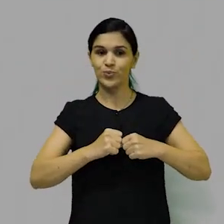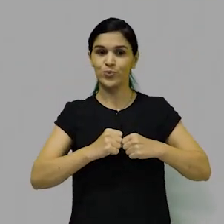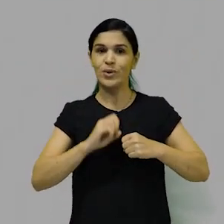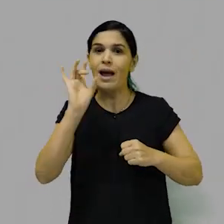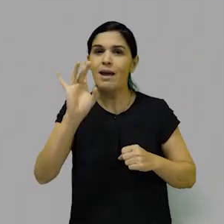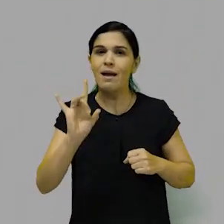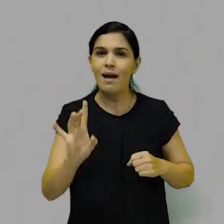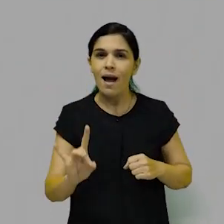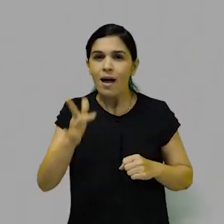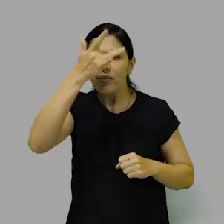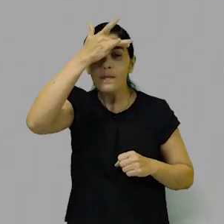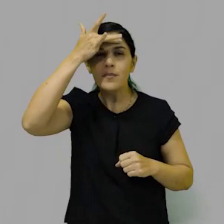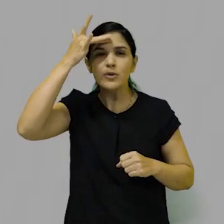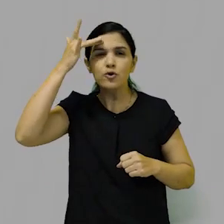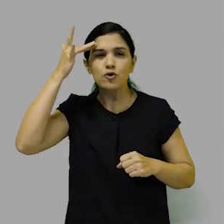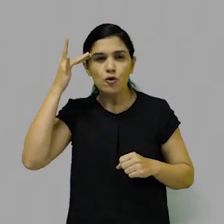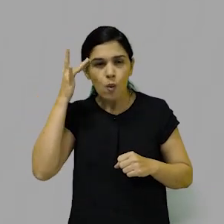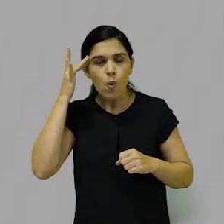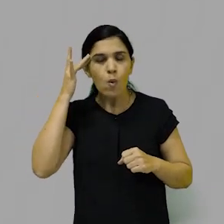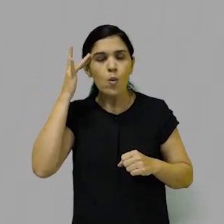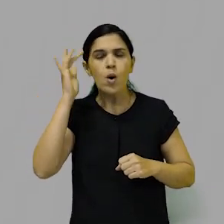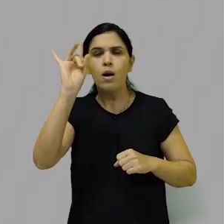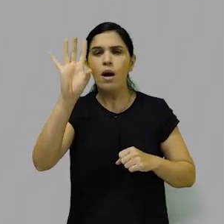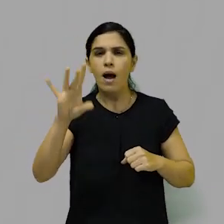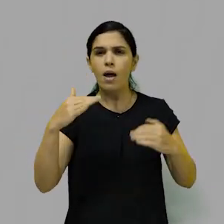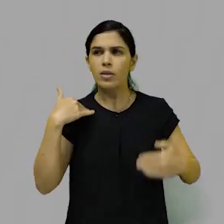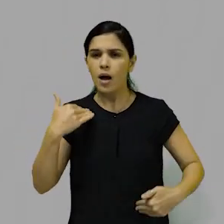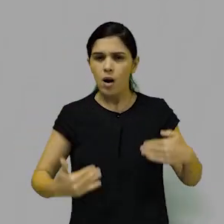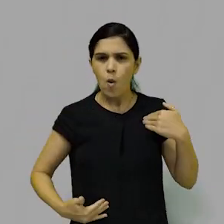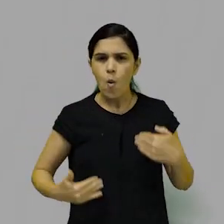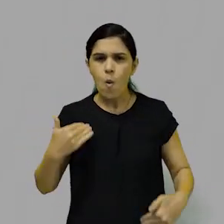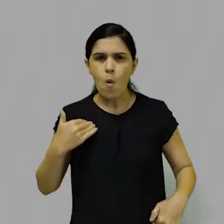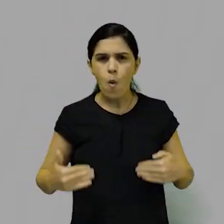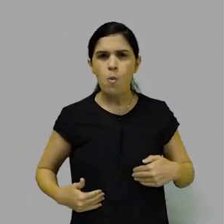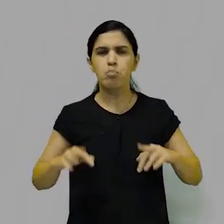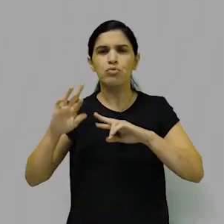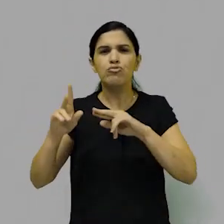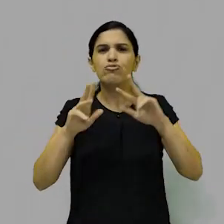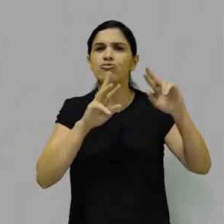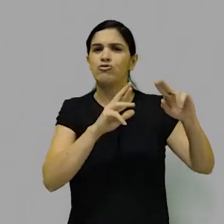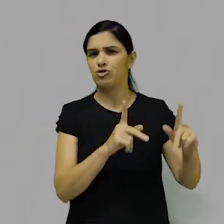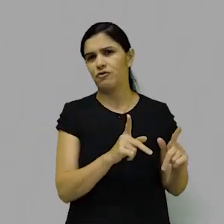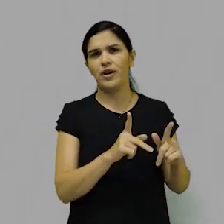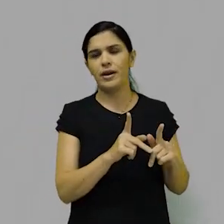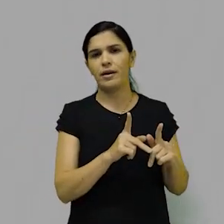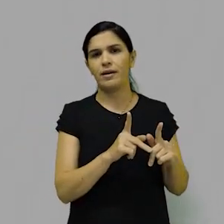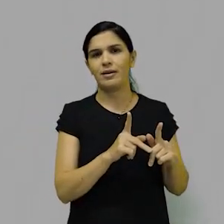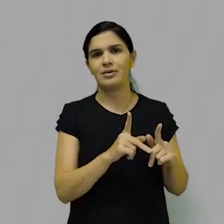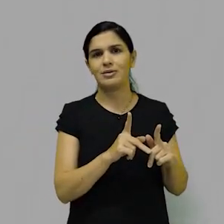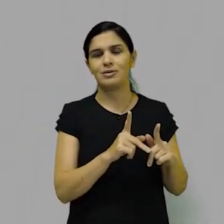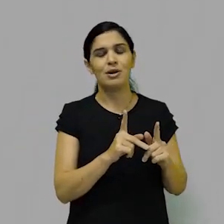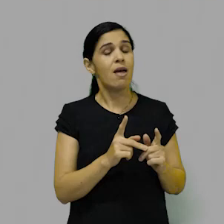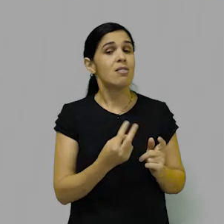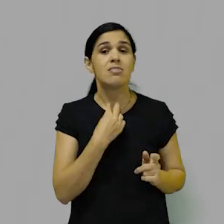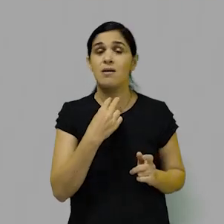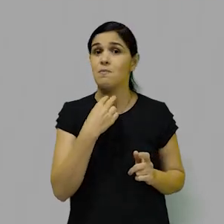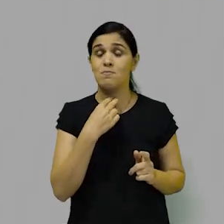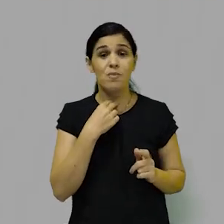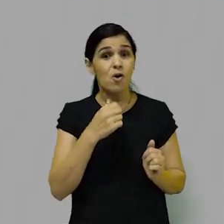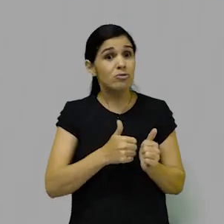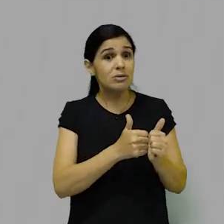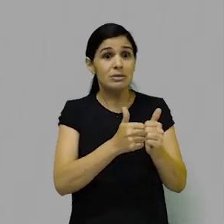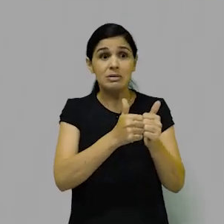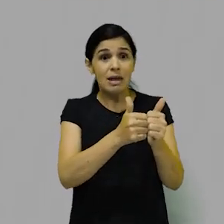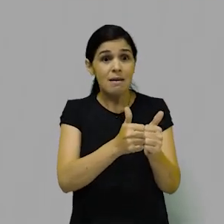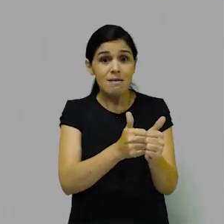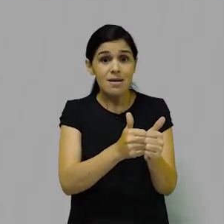eles devem ser aceitos. Os padrões, a gente tem que quebrar esses padrões, essas exigências